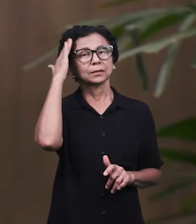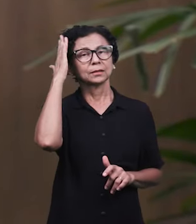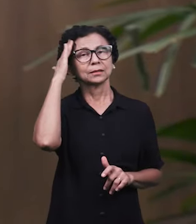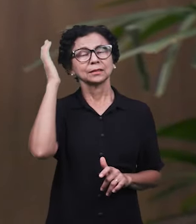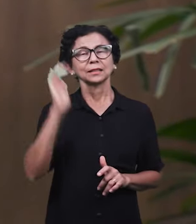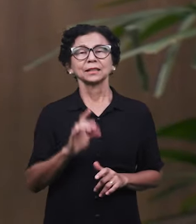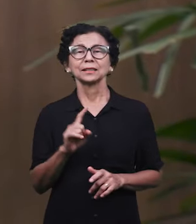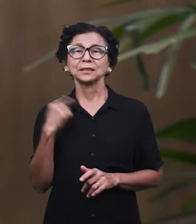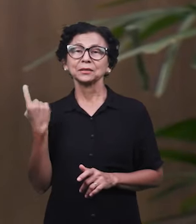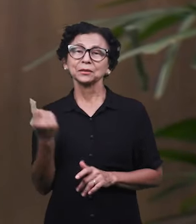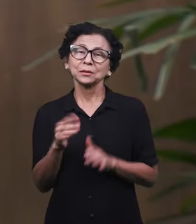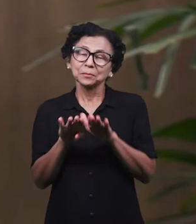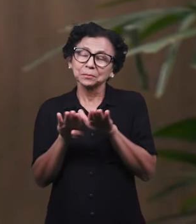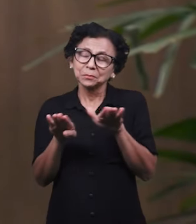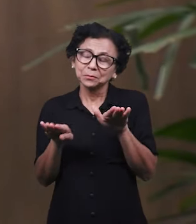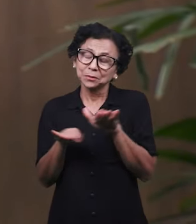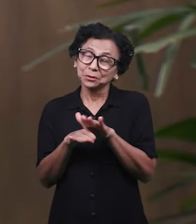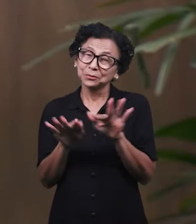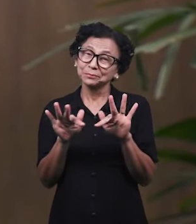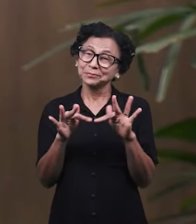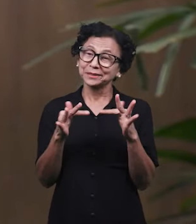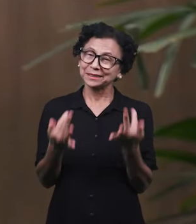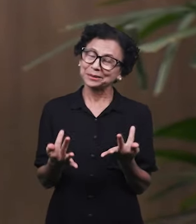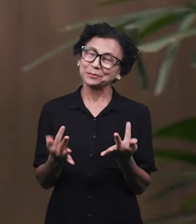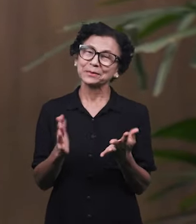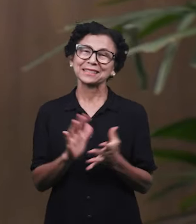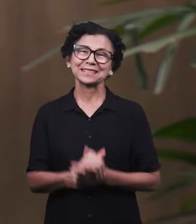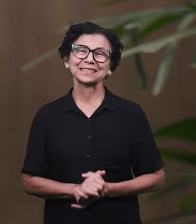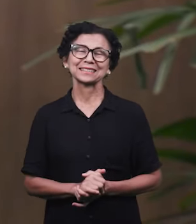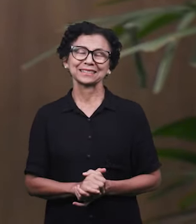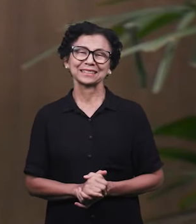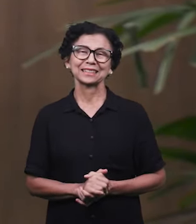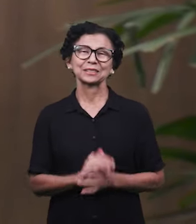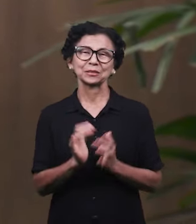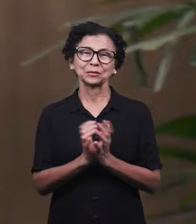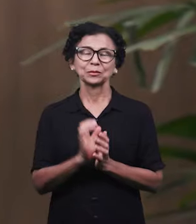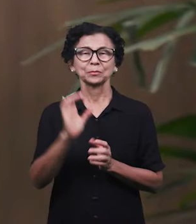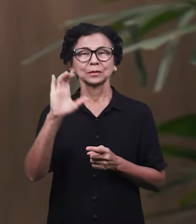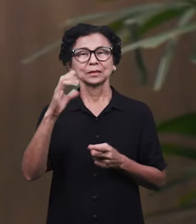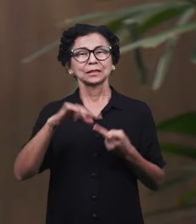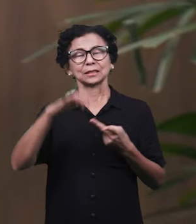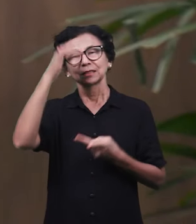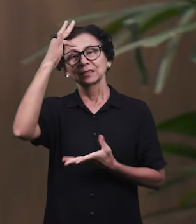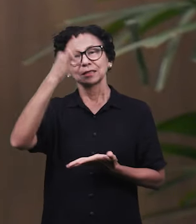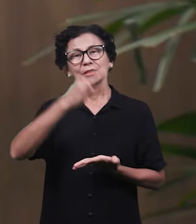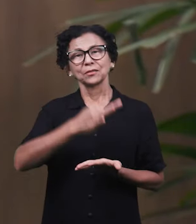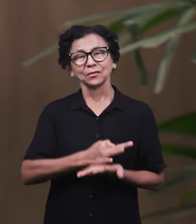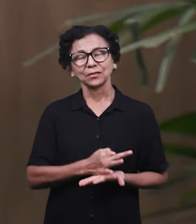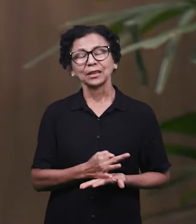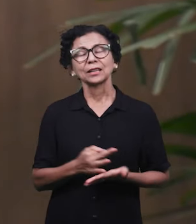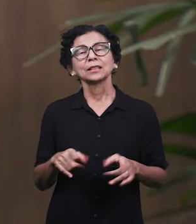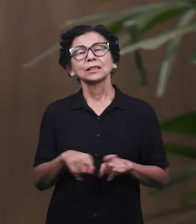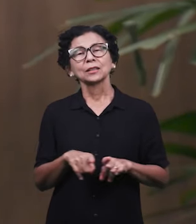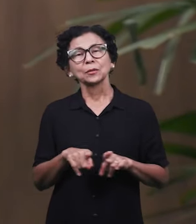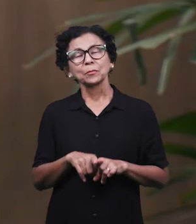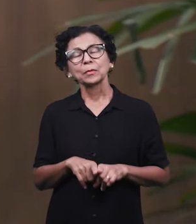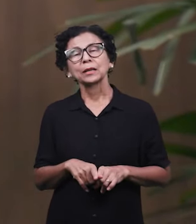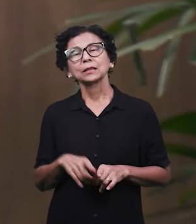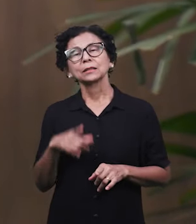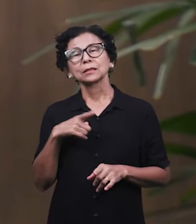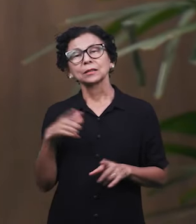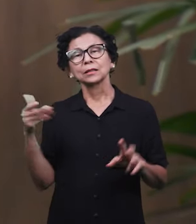humildemente, nós, membros do grupo Ciência e Fé, nós tentamos fazer alguma coisa que tenha essa referência,